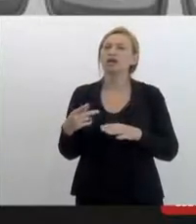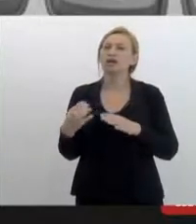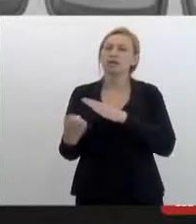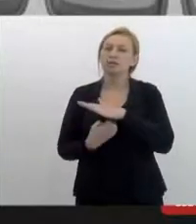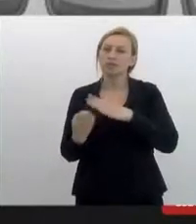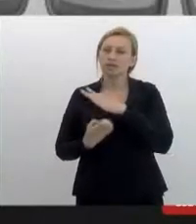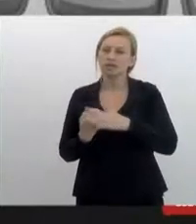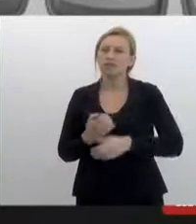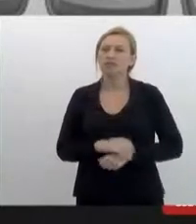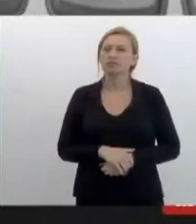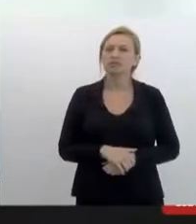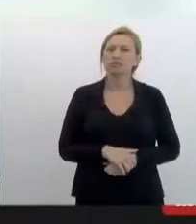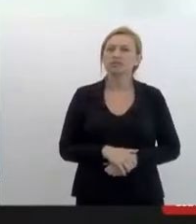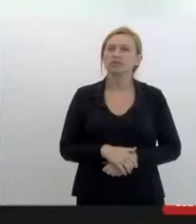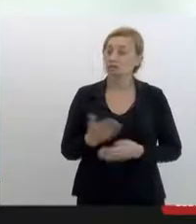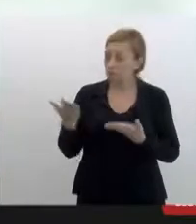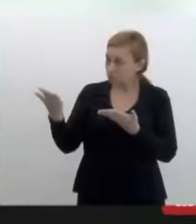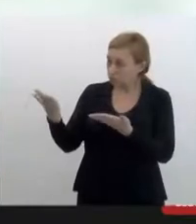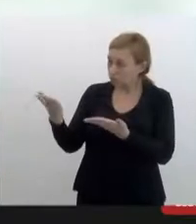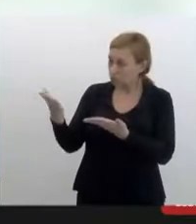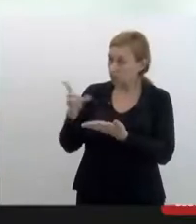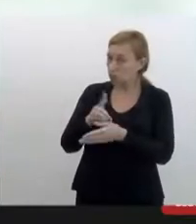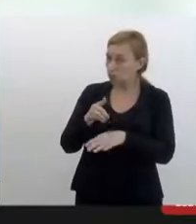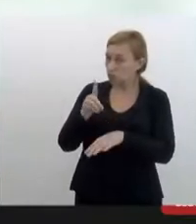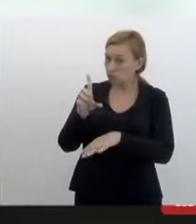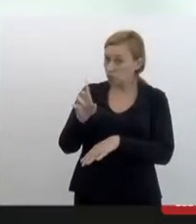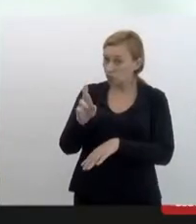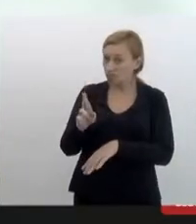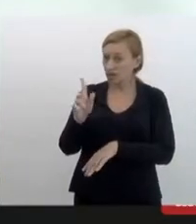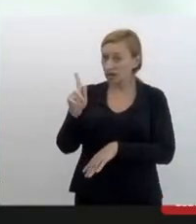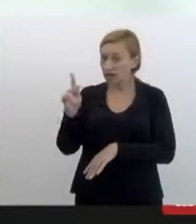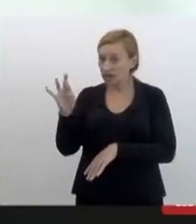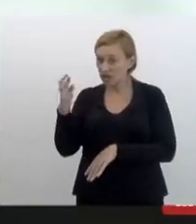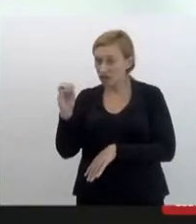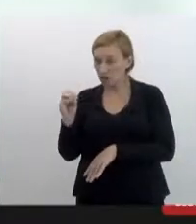contenciosos. Por favor, doutor Gadeiro. Tudo bem.